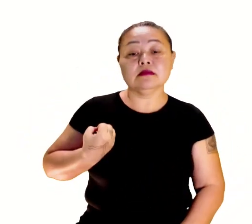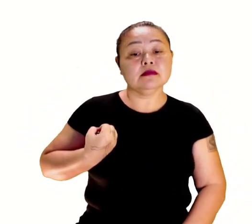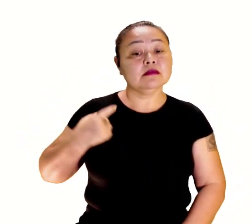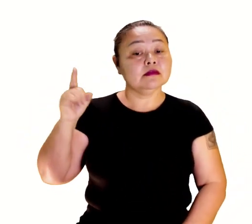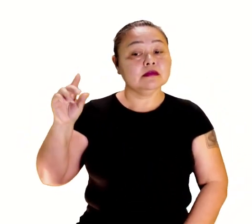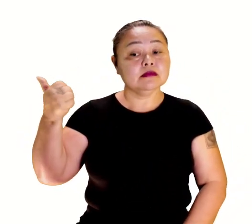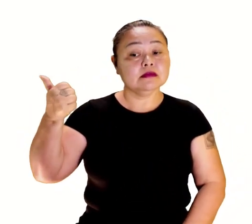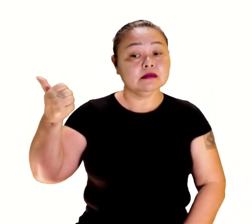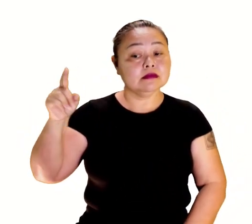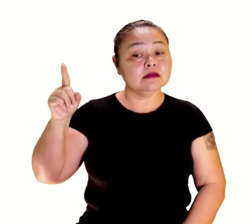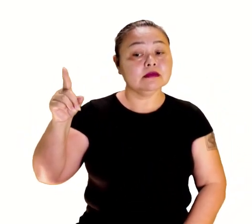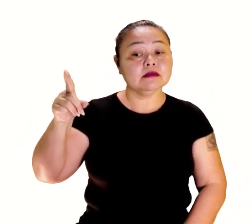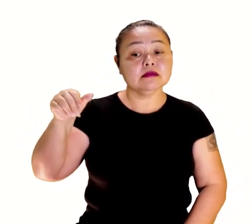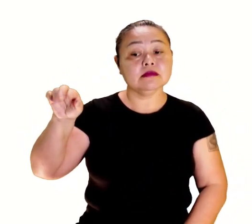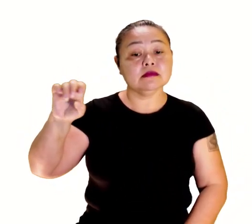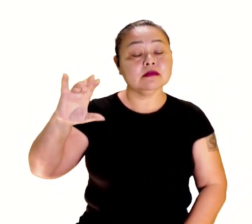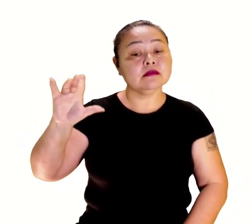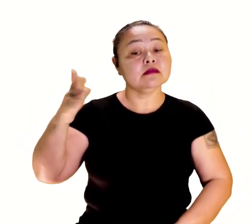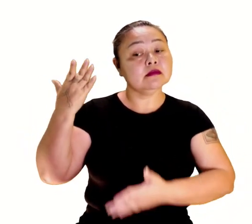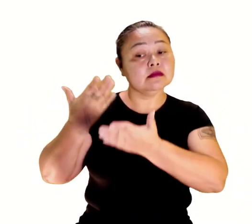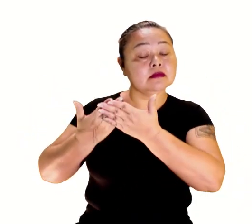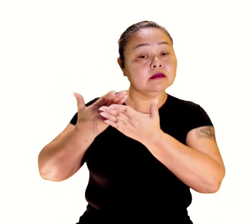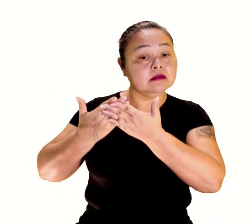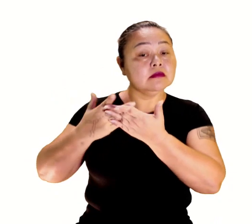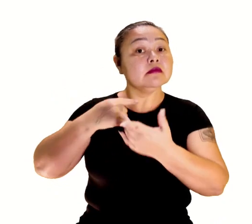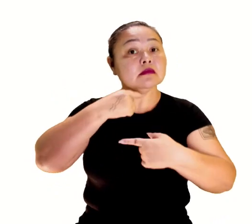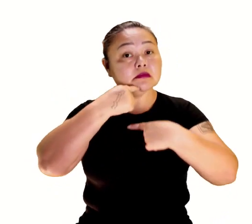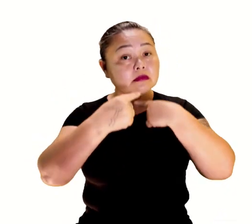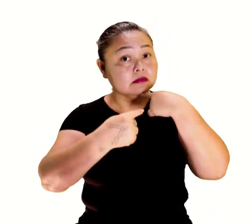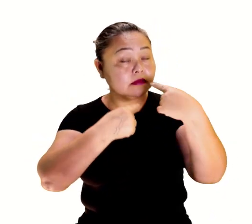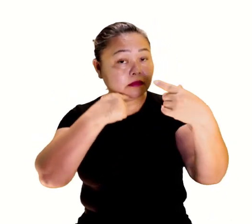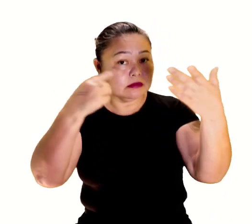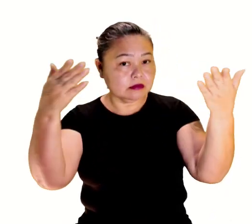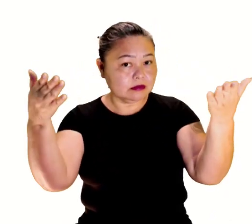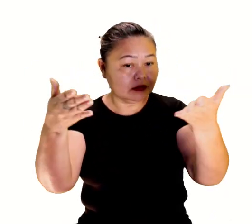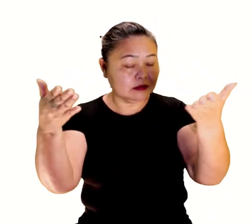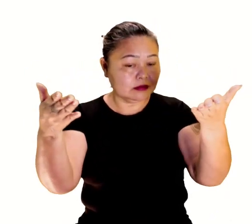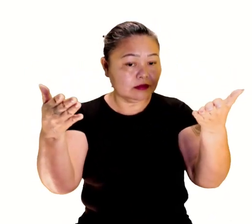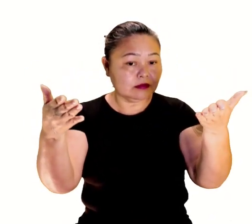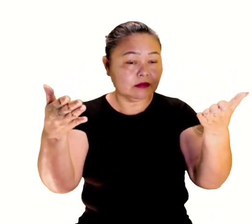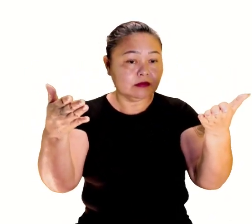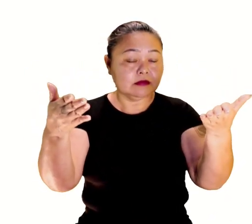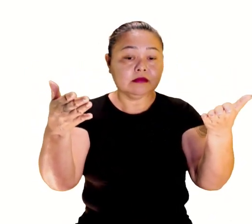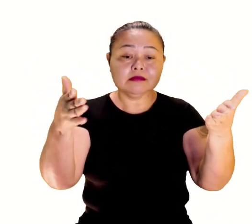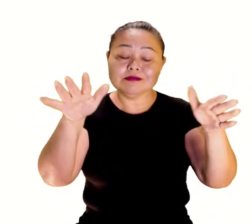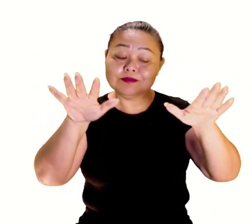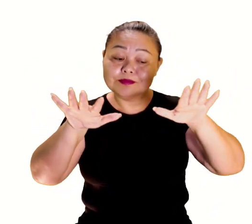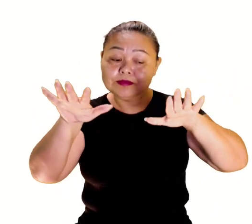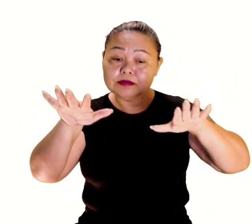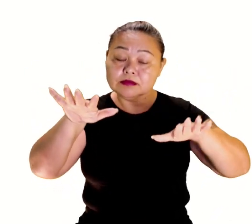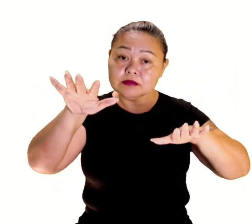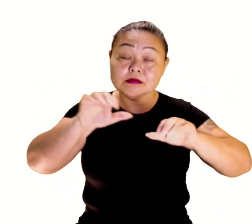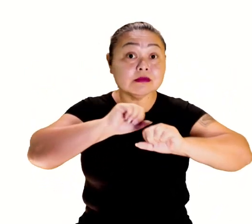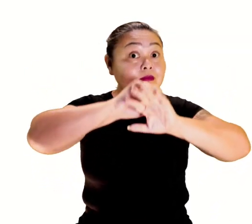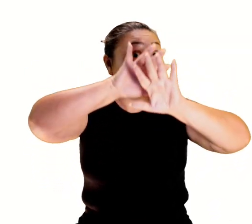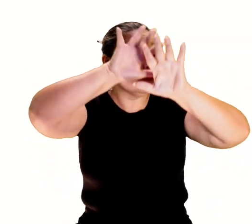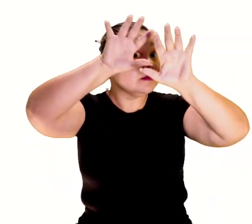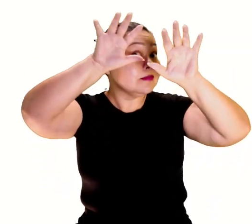primeira parte aqui, na aula anterior, teve alguma dúvida, hoje acho que já foi ali meio que... Acho que clareou.